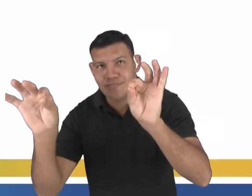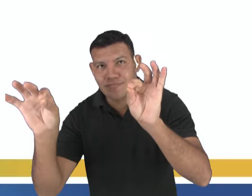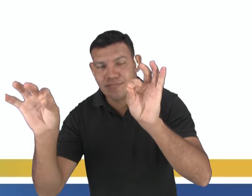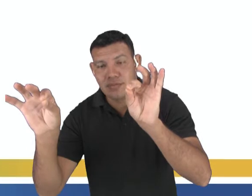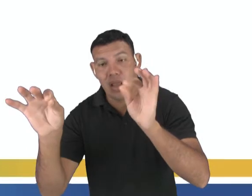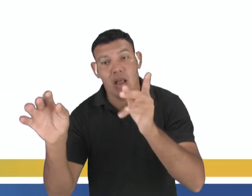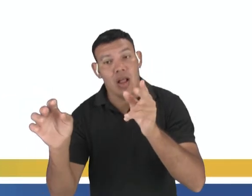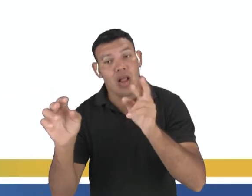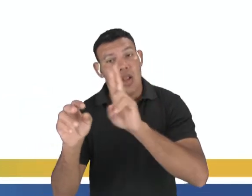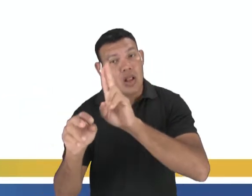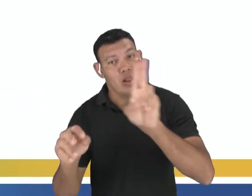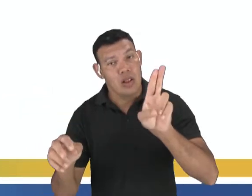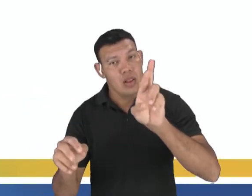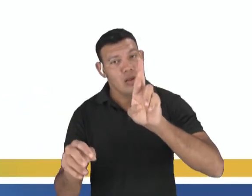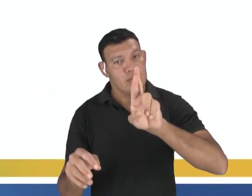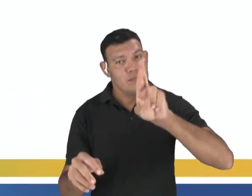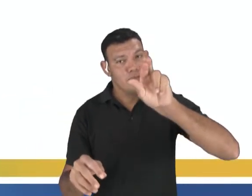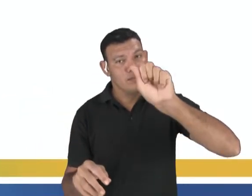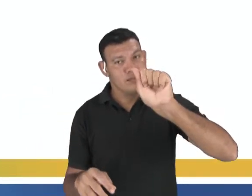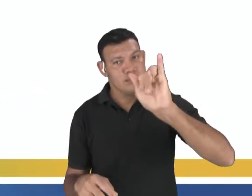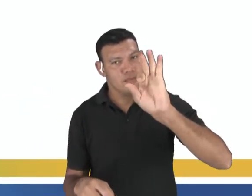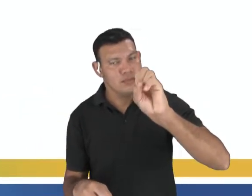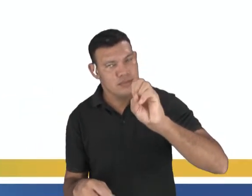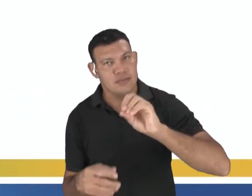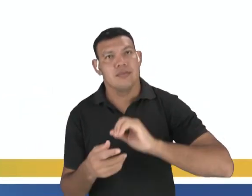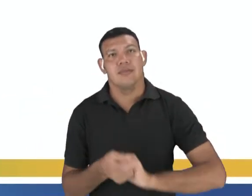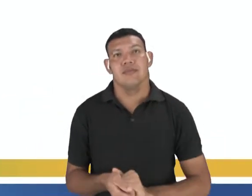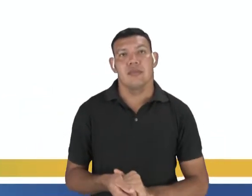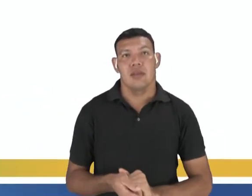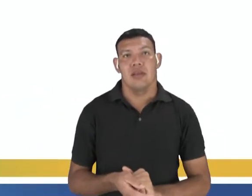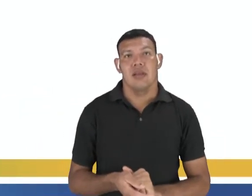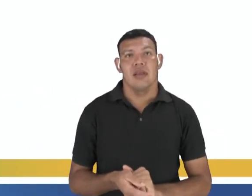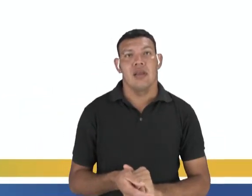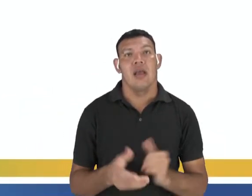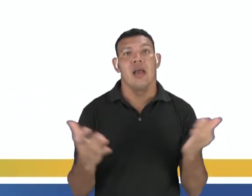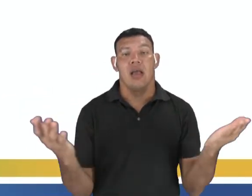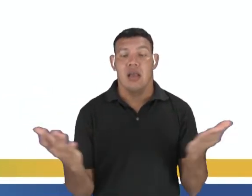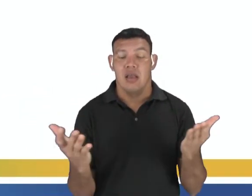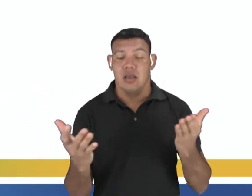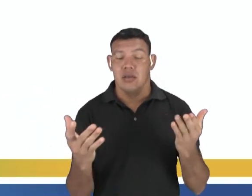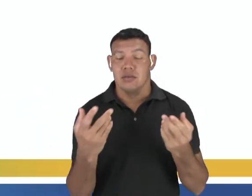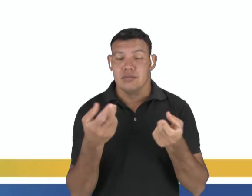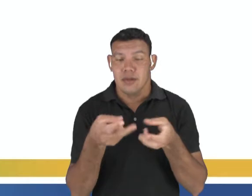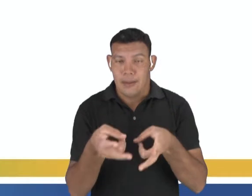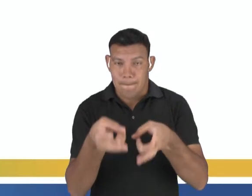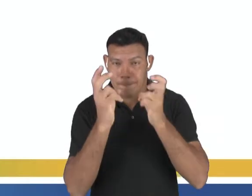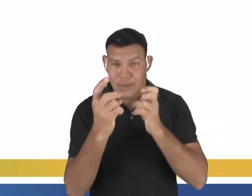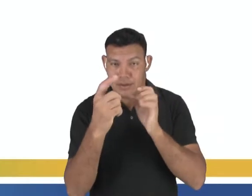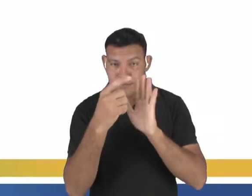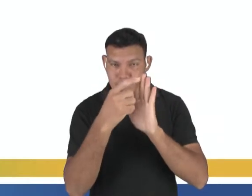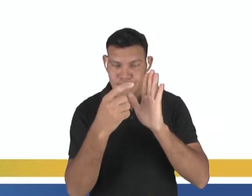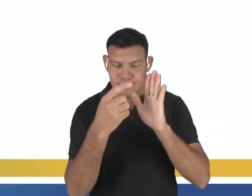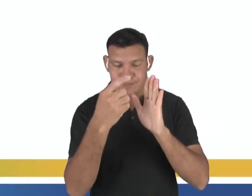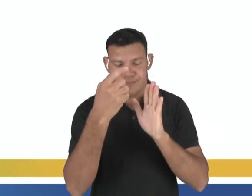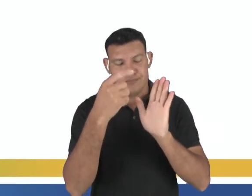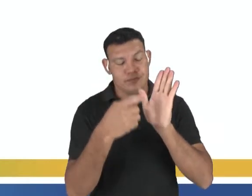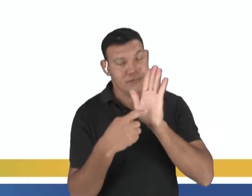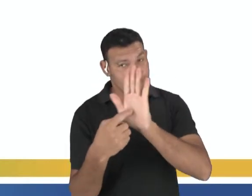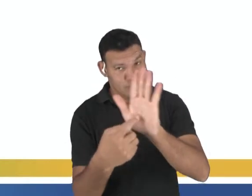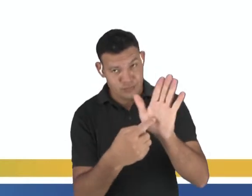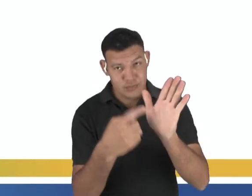um lado ao outro passando pelo centro. Já o raio é qualquer segmento de reta que sai do centro